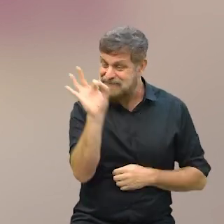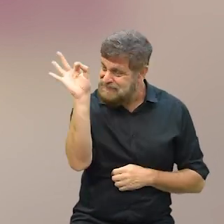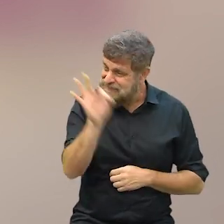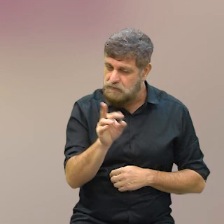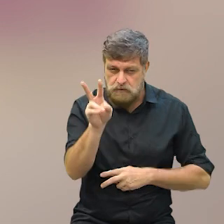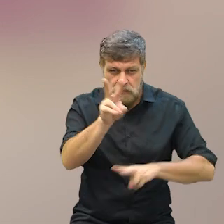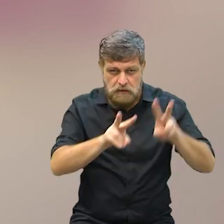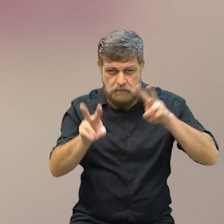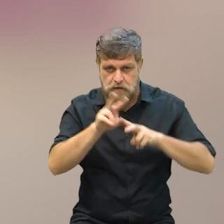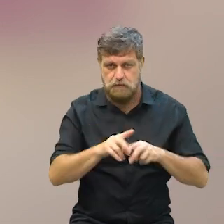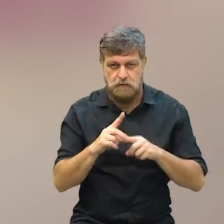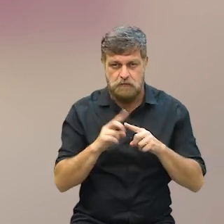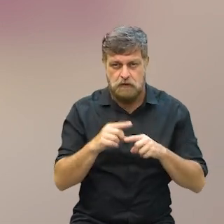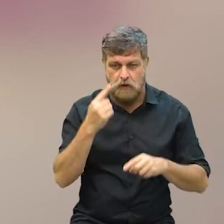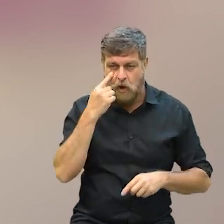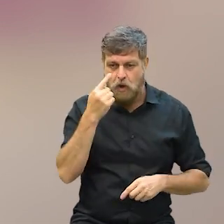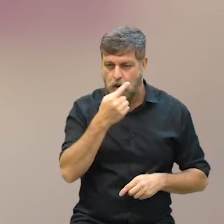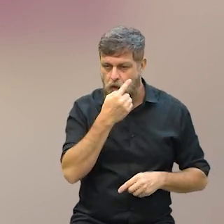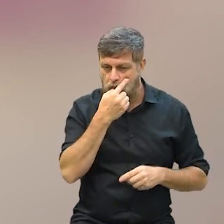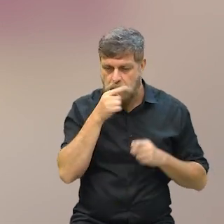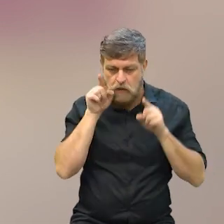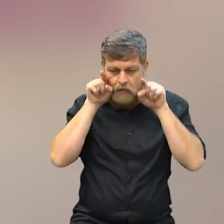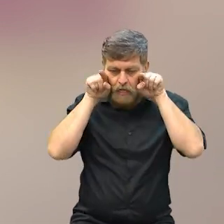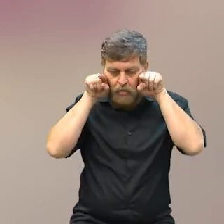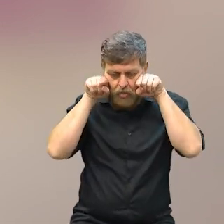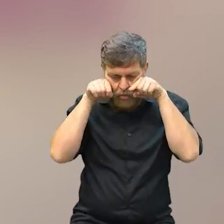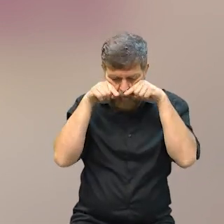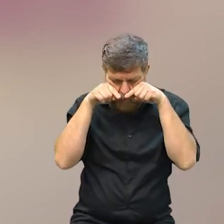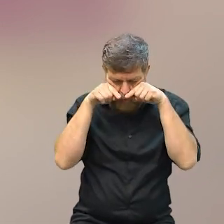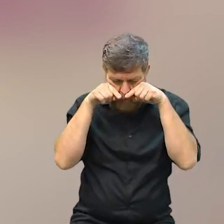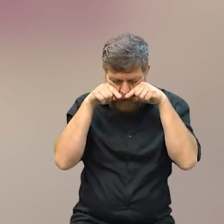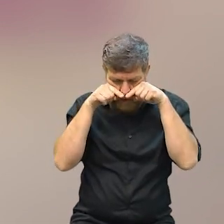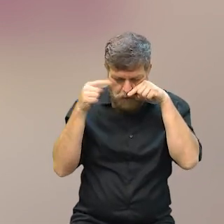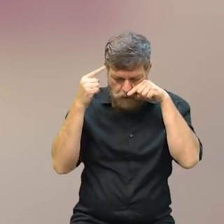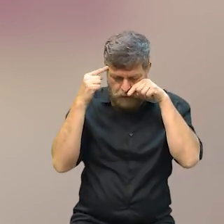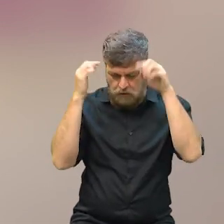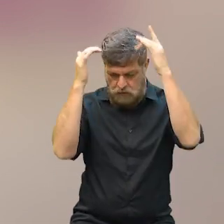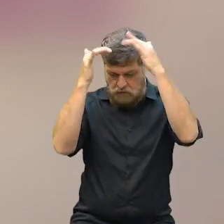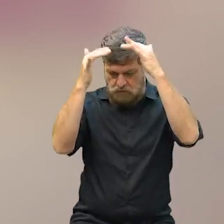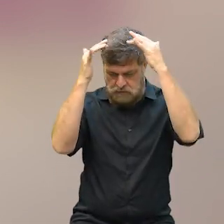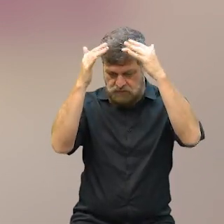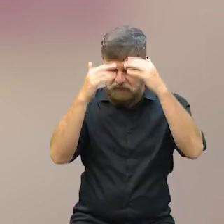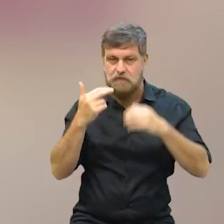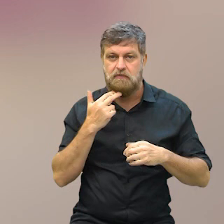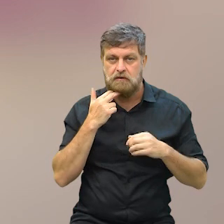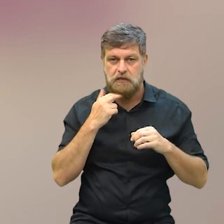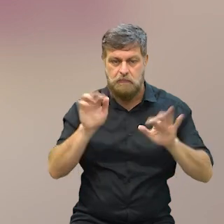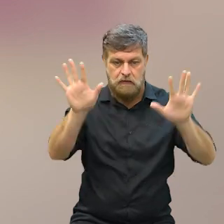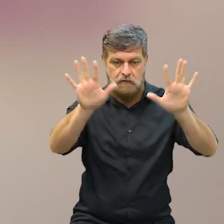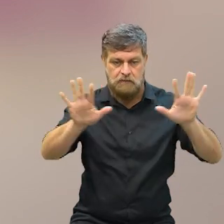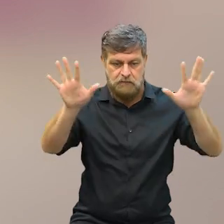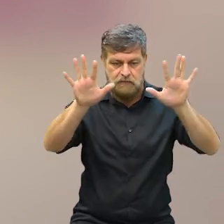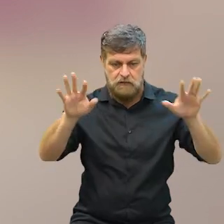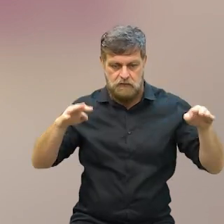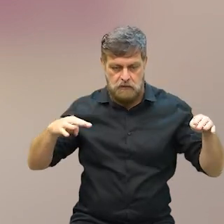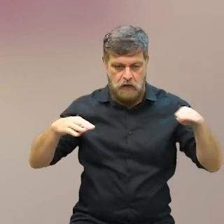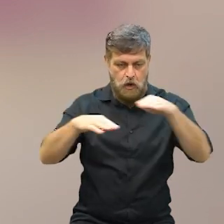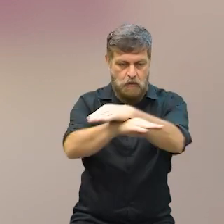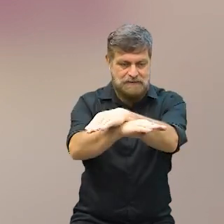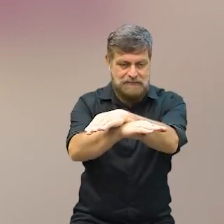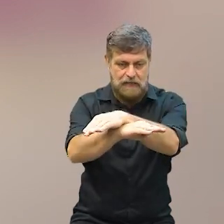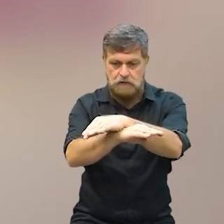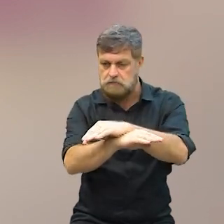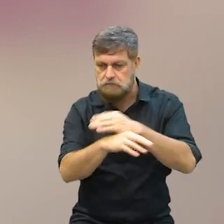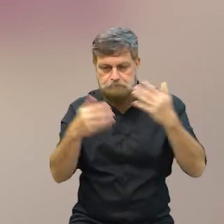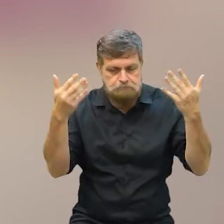visão. Por quê? Um olho estrábico, o nosso cérebro, ele não consegue olhar uma imagem e outra imagem, porque o olho está cruzado, né?